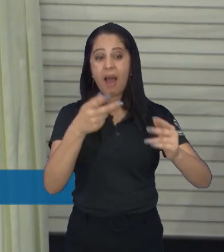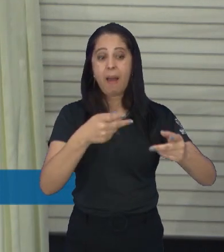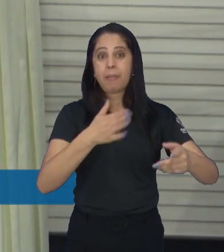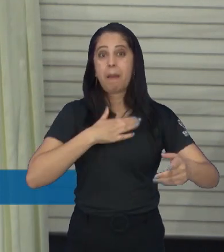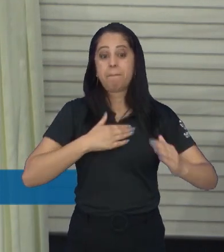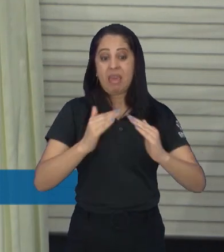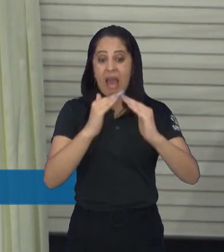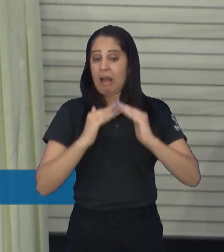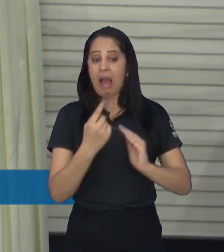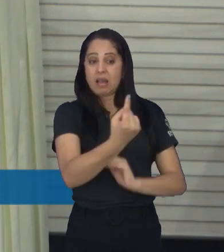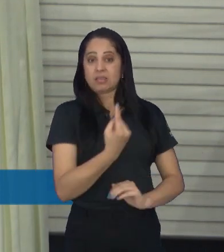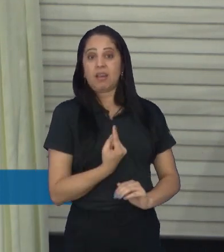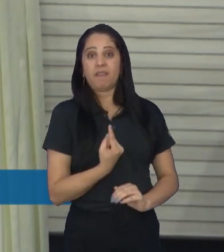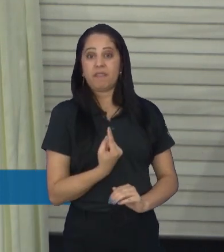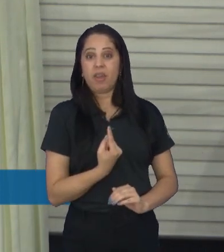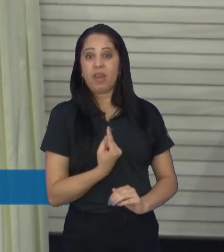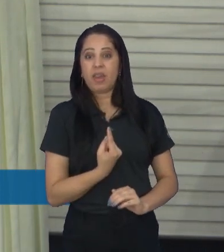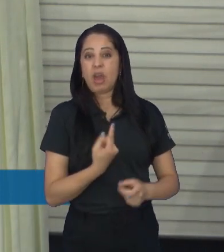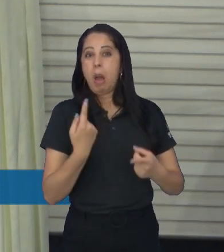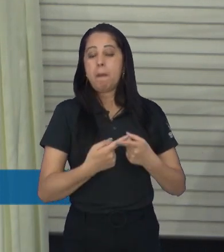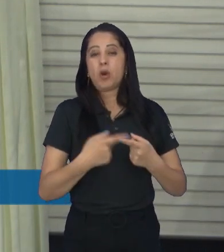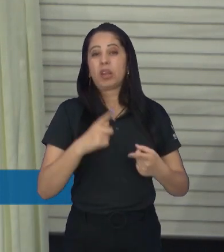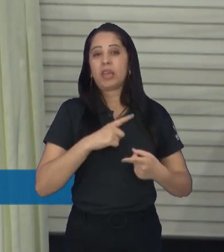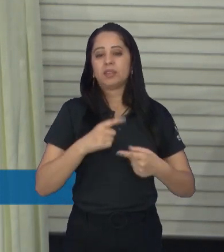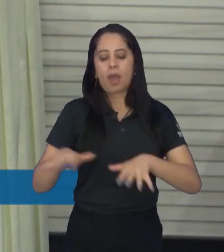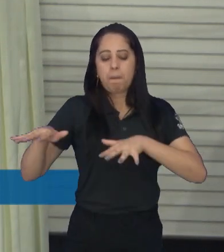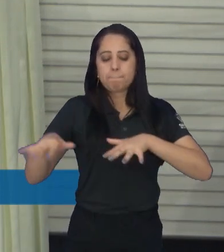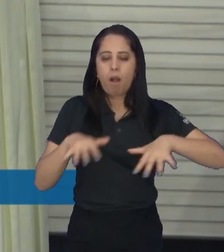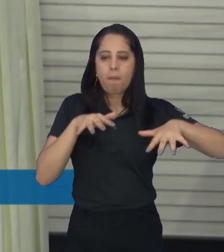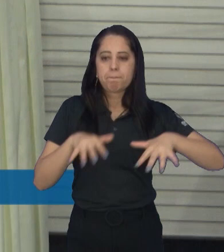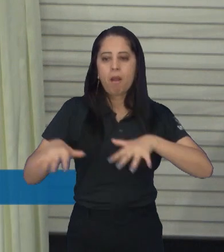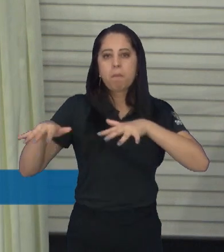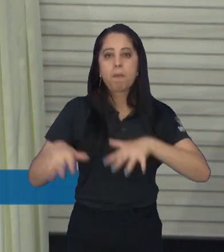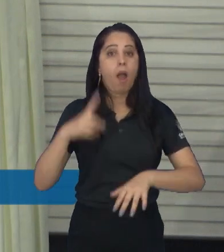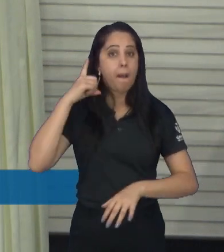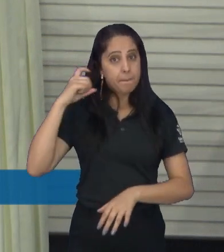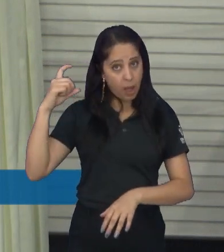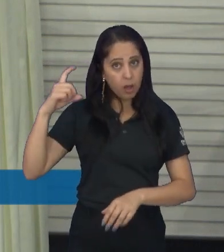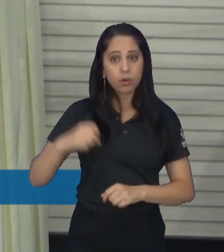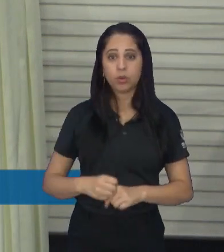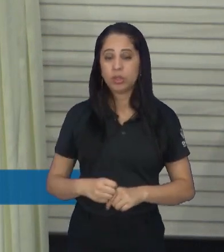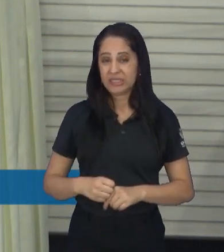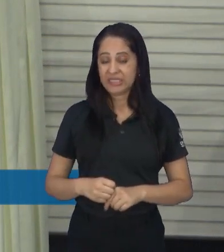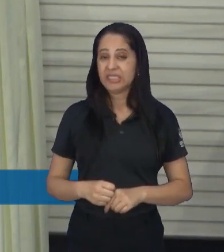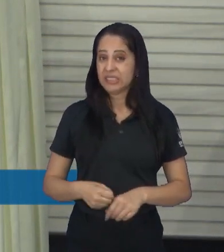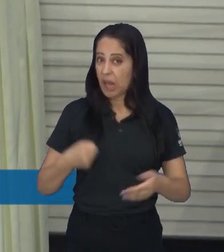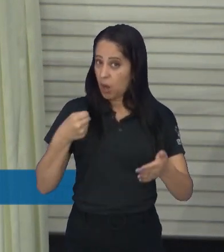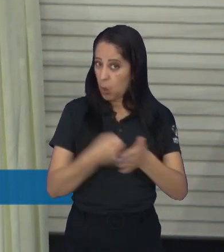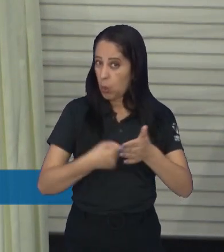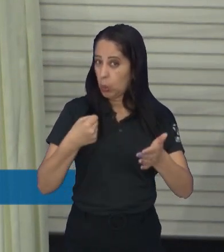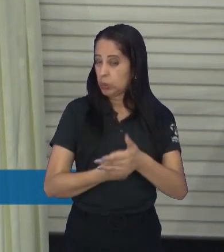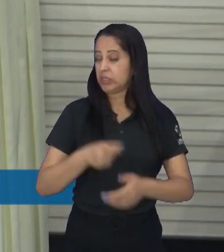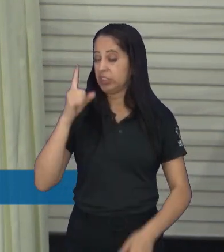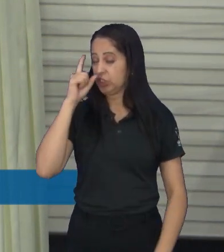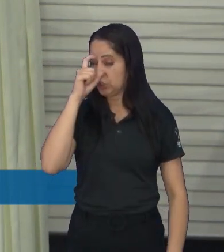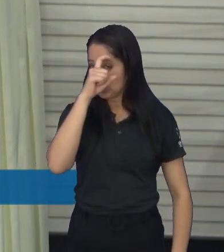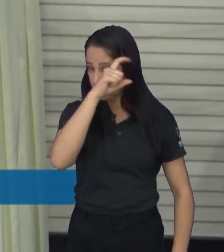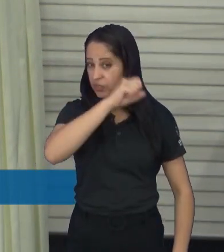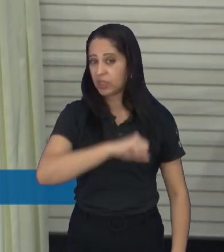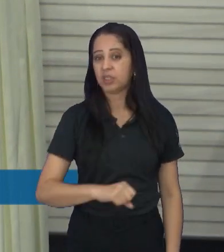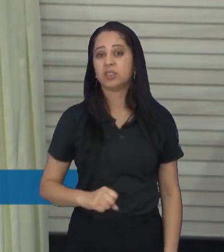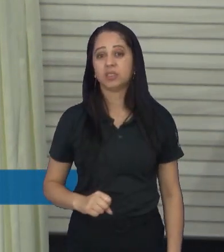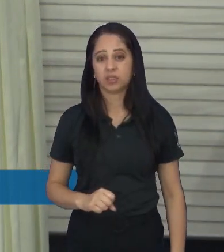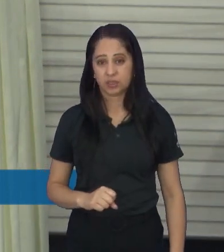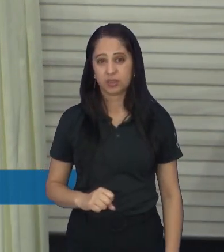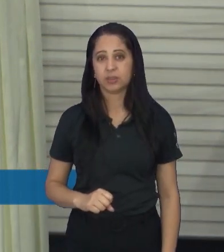por conta do fluxo não sei o quê então é uma luta enorme para que o pessoal